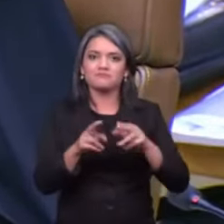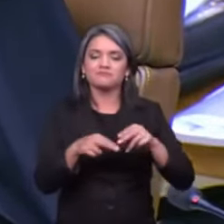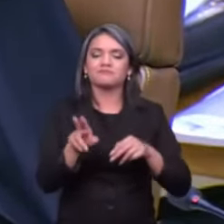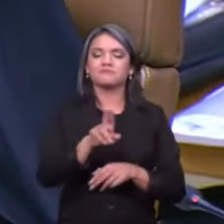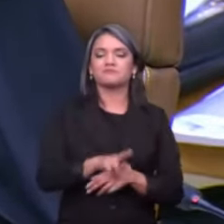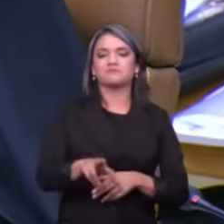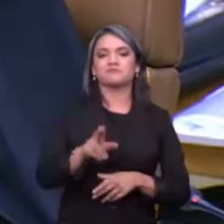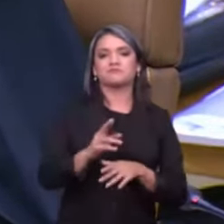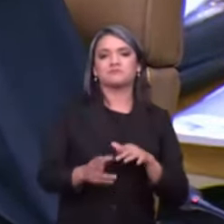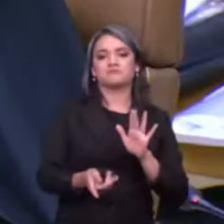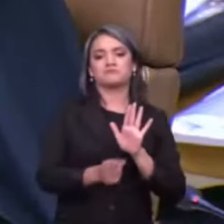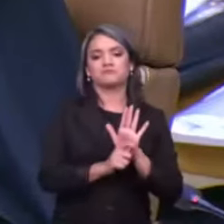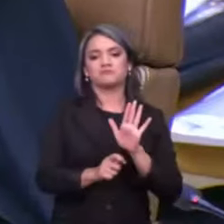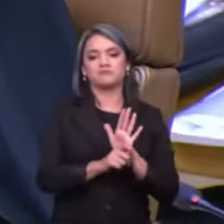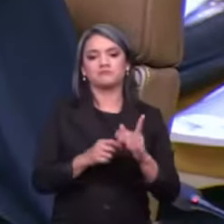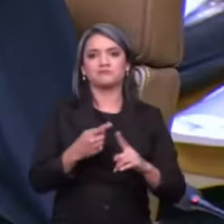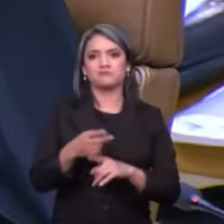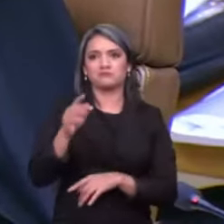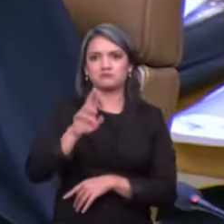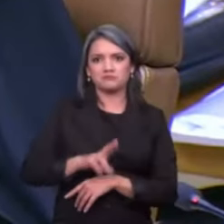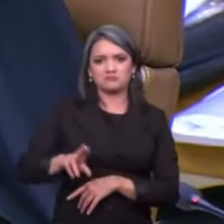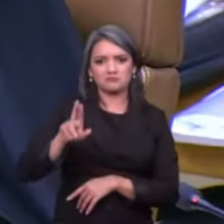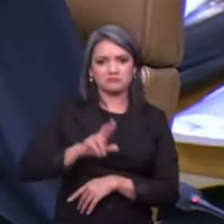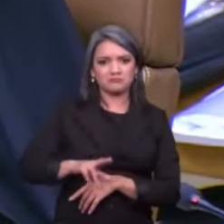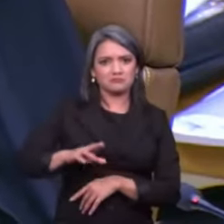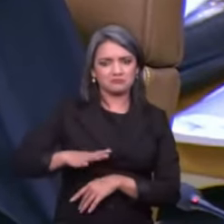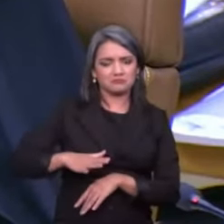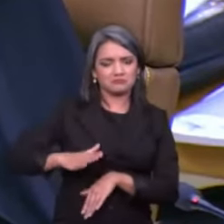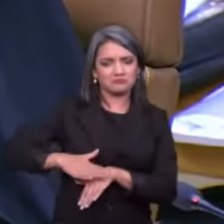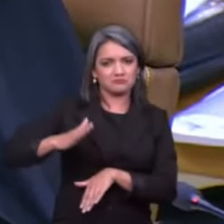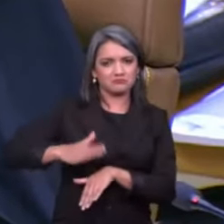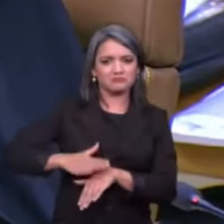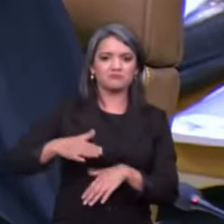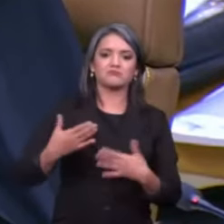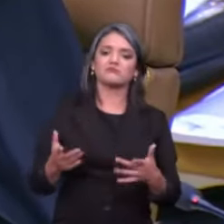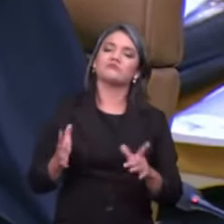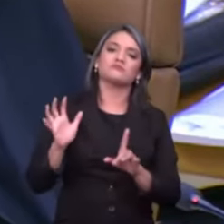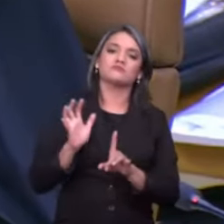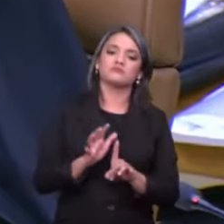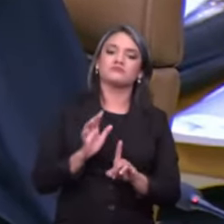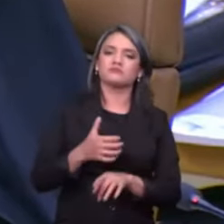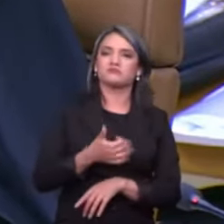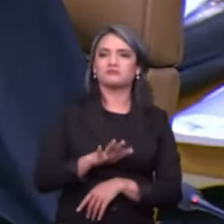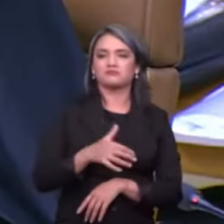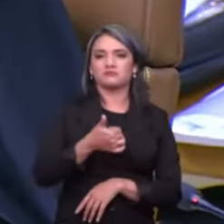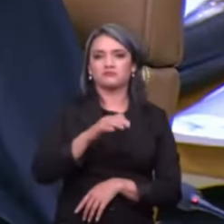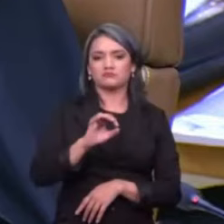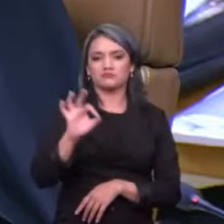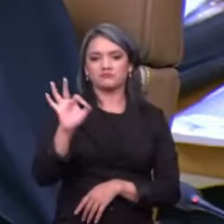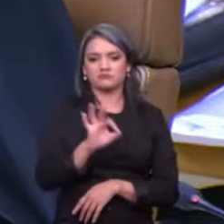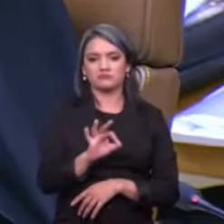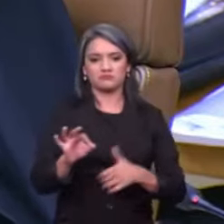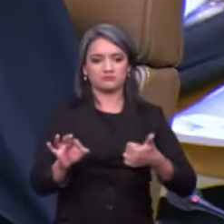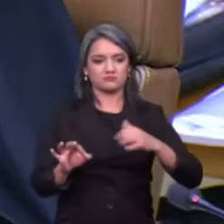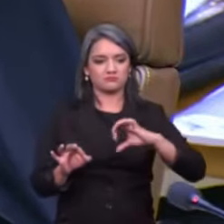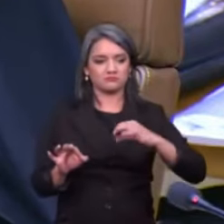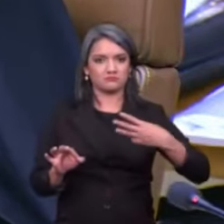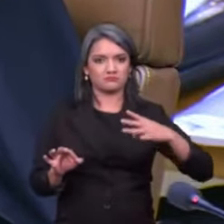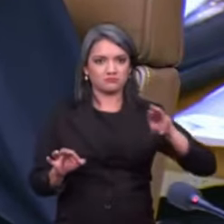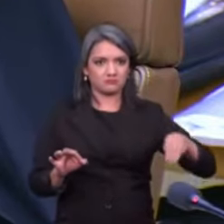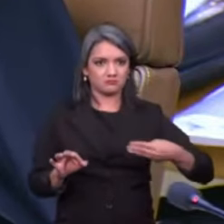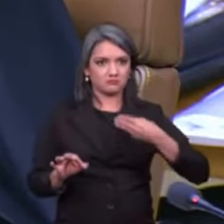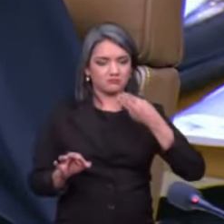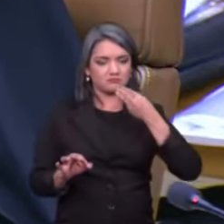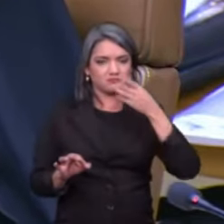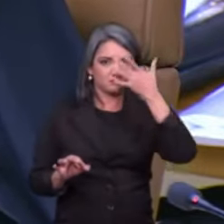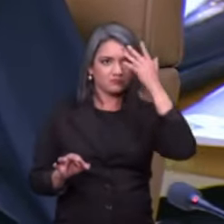à alta prevalência global de seu consumo, CONUR 2021. Ele afeta aproximadamente 10% dos 193 milhões de usuários de maconha em